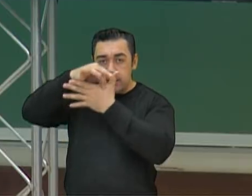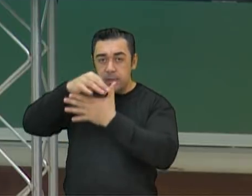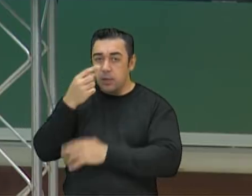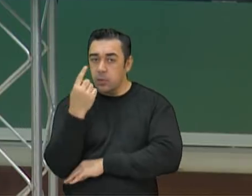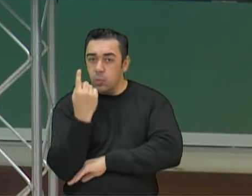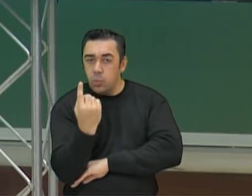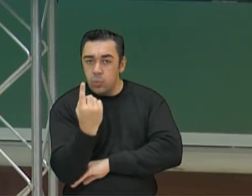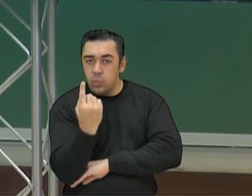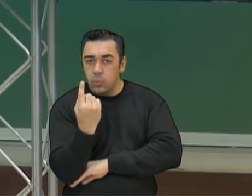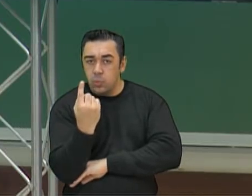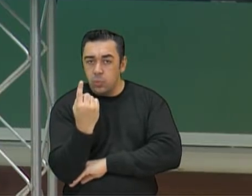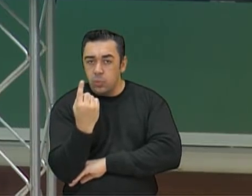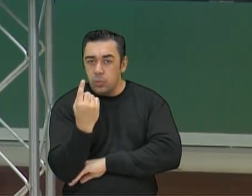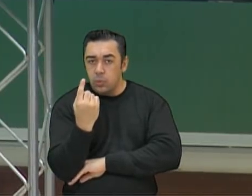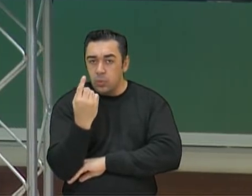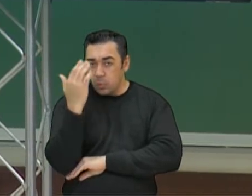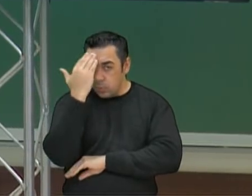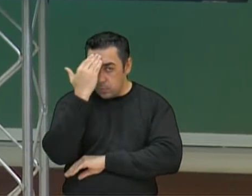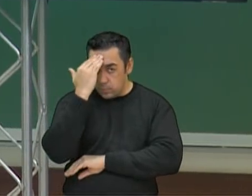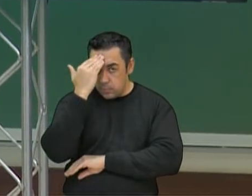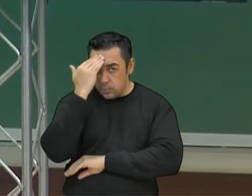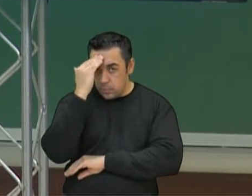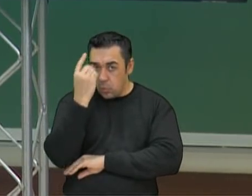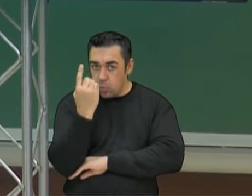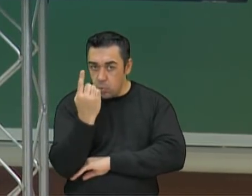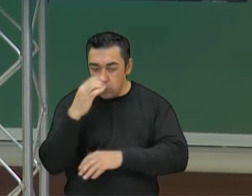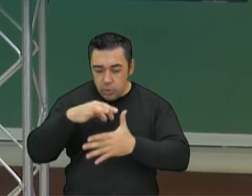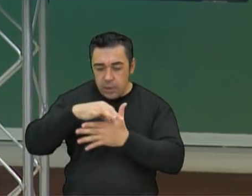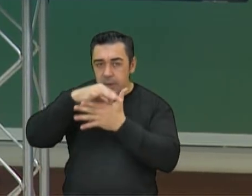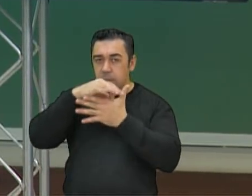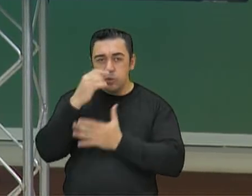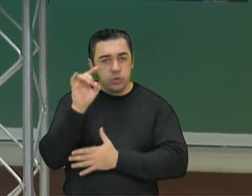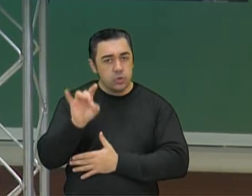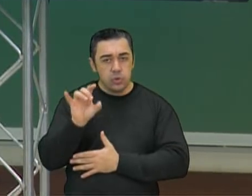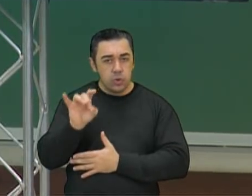Todos unidos em torno das ideias de um líder.